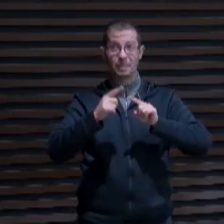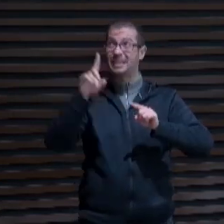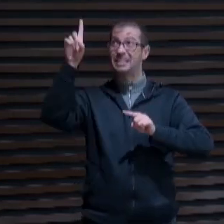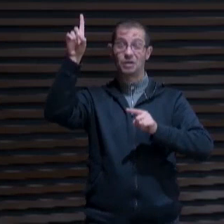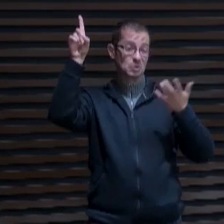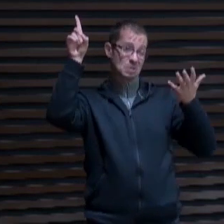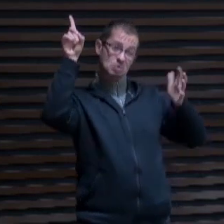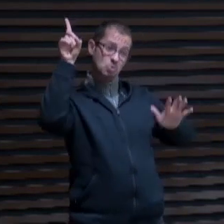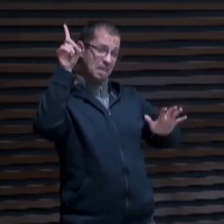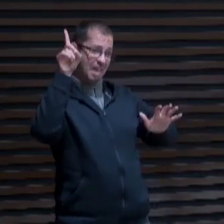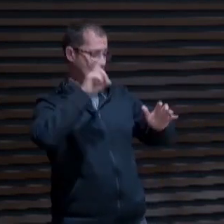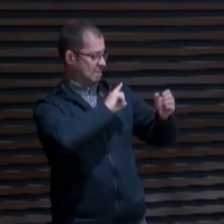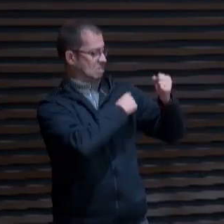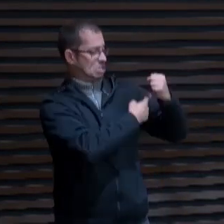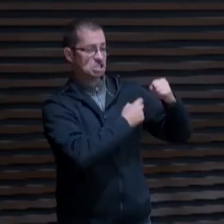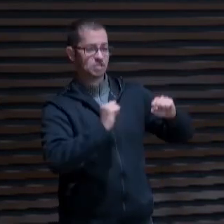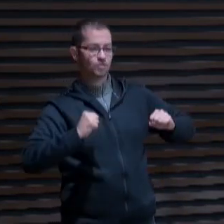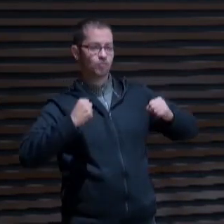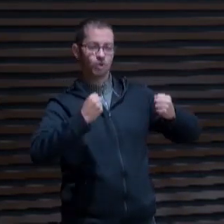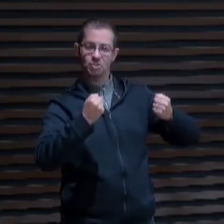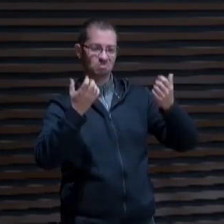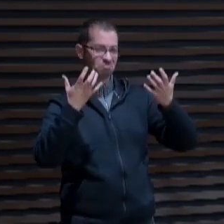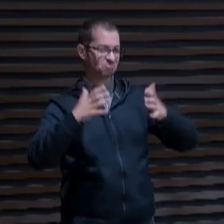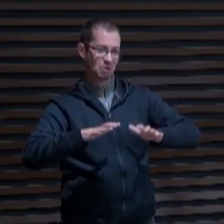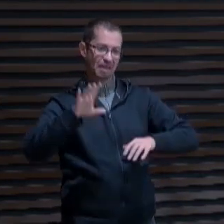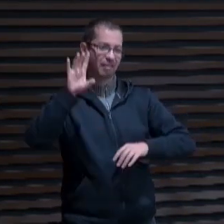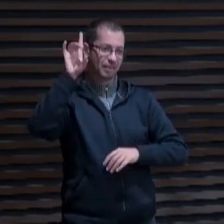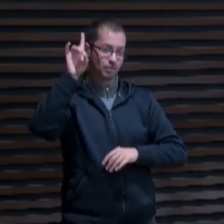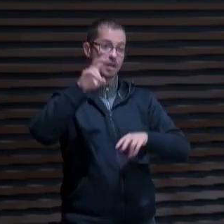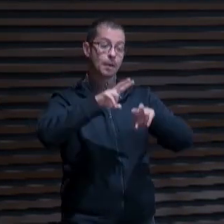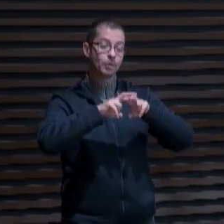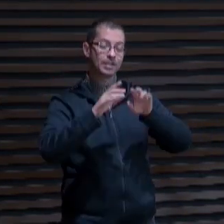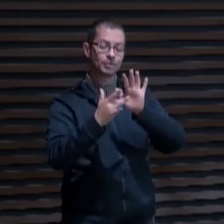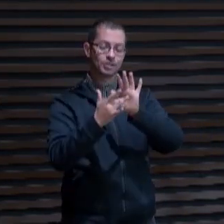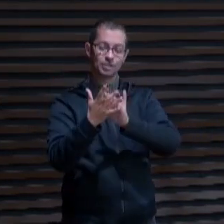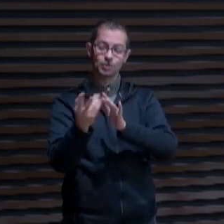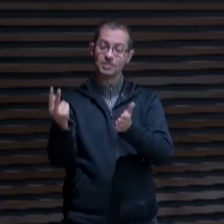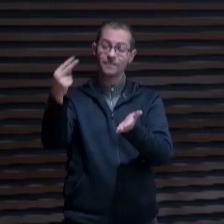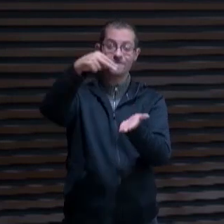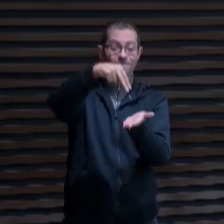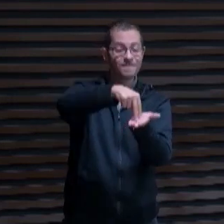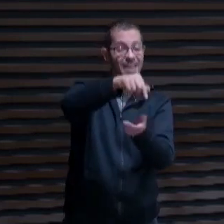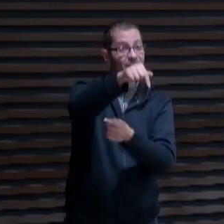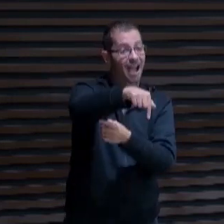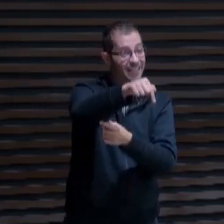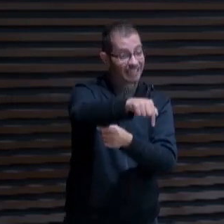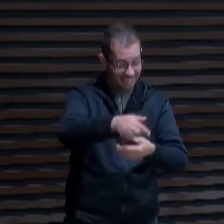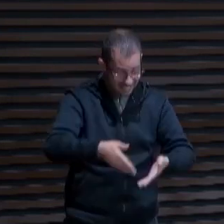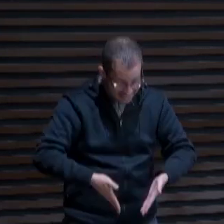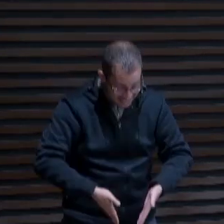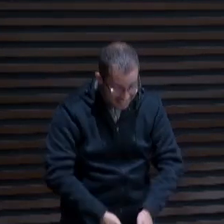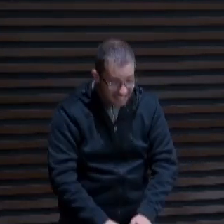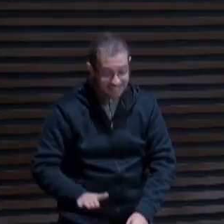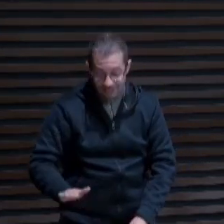do homem. É por isso que o Senhor Jesus Cristo veio, nasceu neste mundo. É por isso que ele passou por todas as